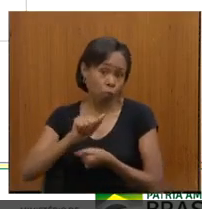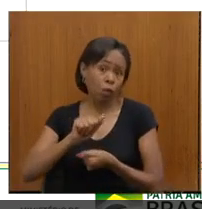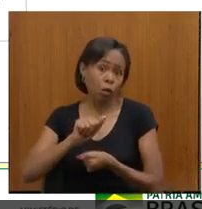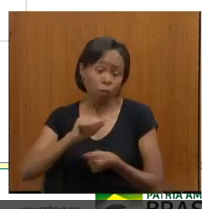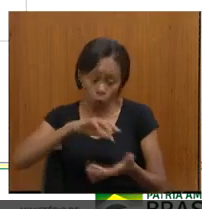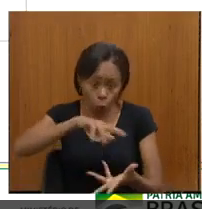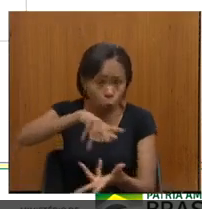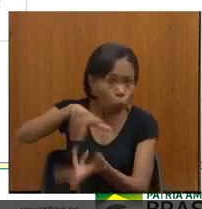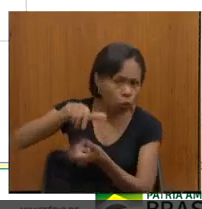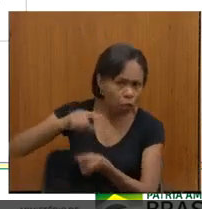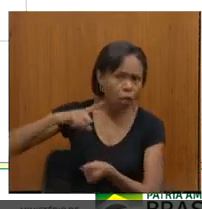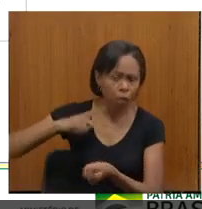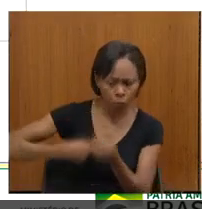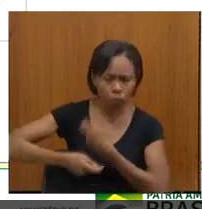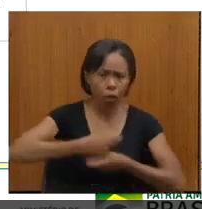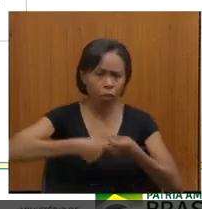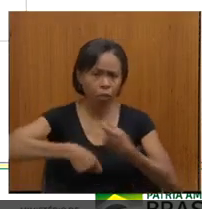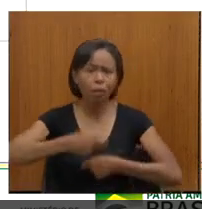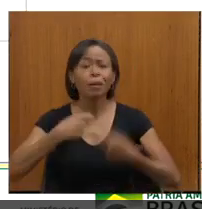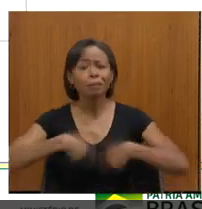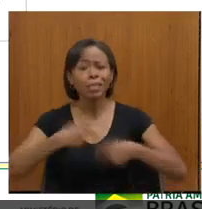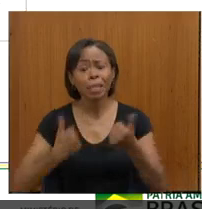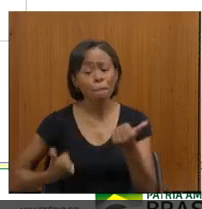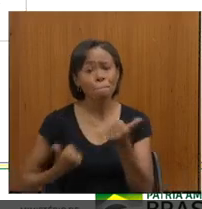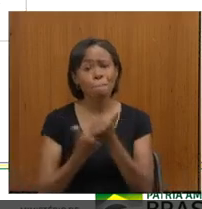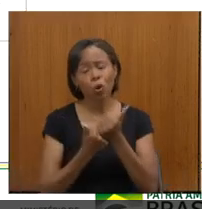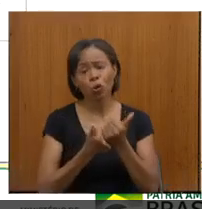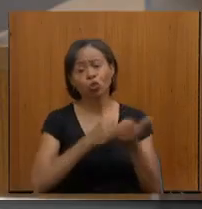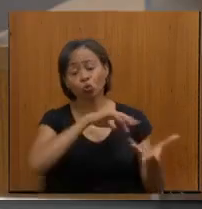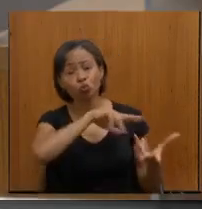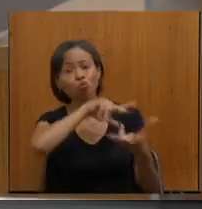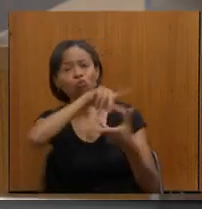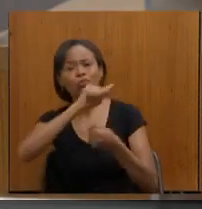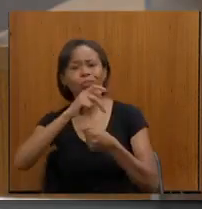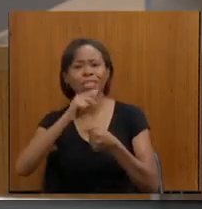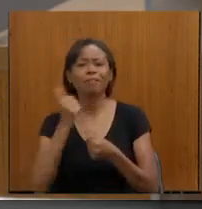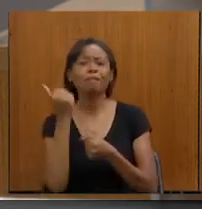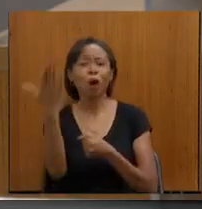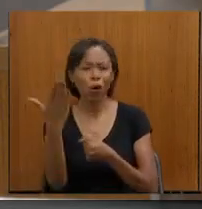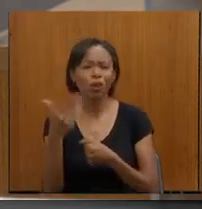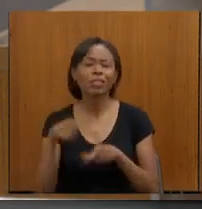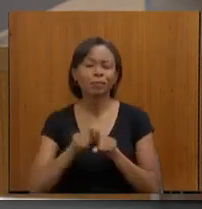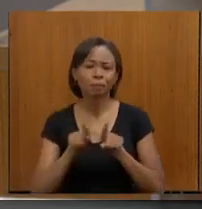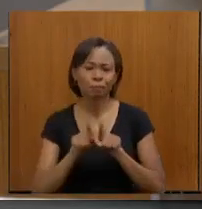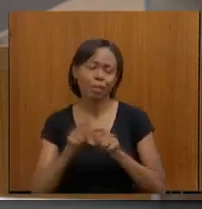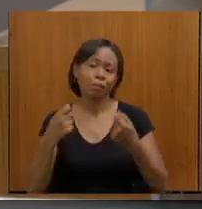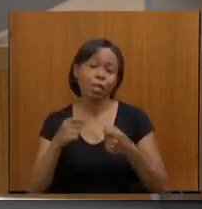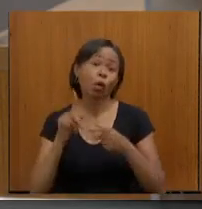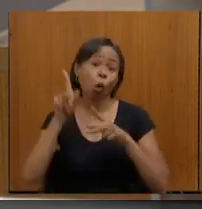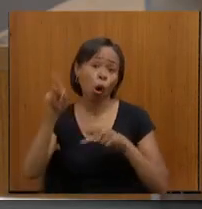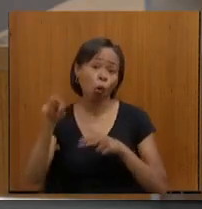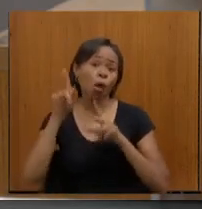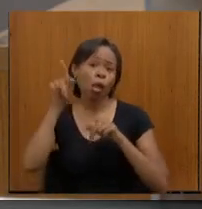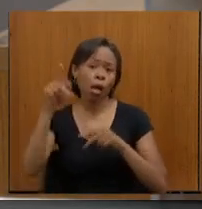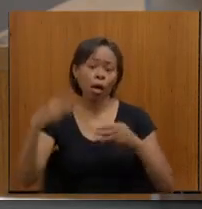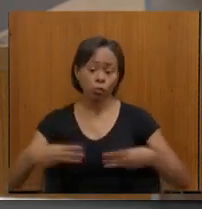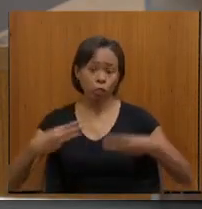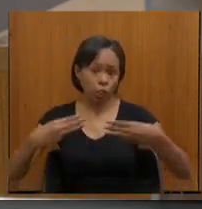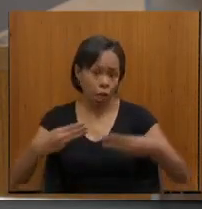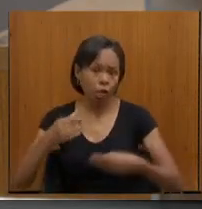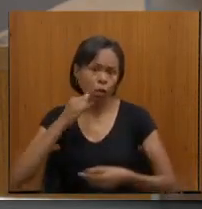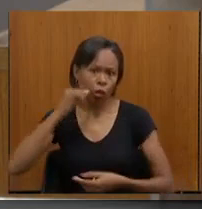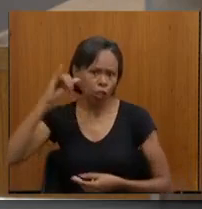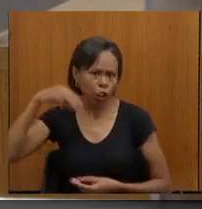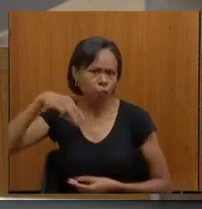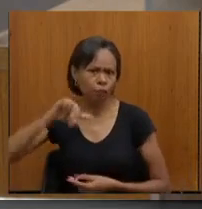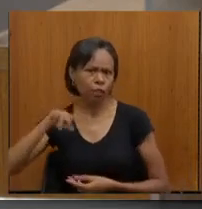precisamos de apoio de cooperações internacionais Como já temos tido lá no ministério de Minas e energia e cooperação com o Reino